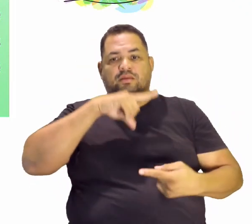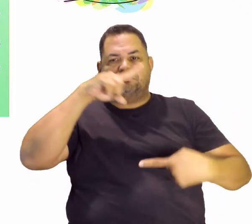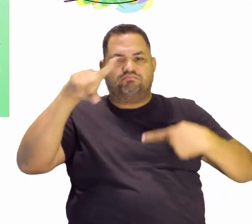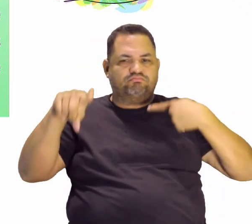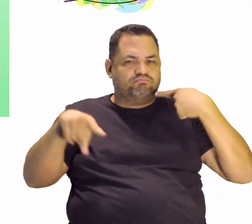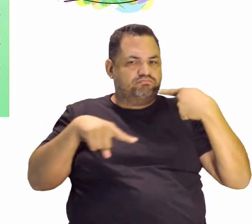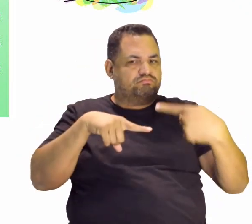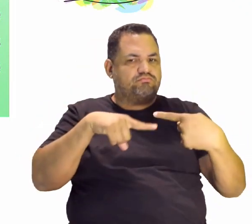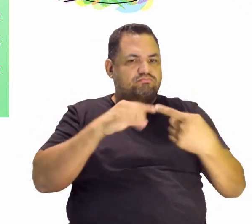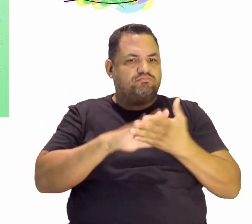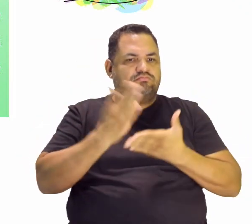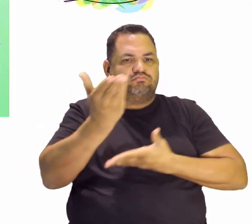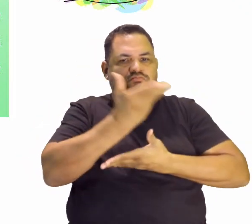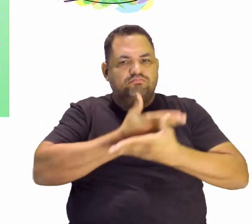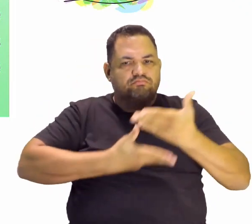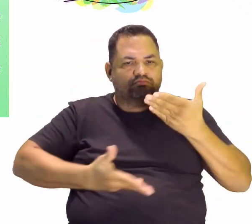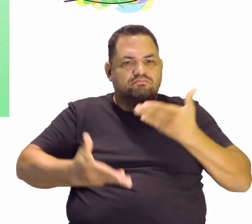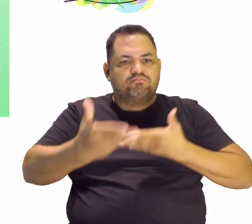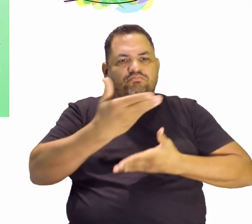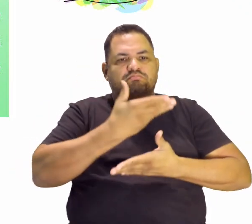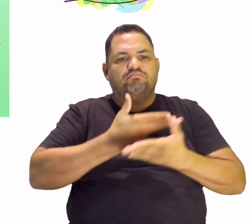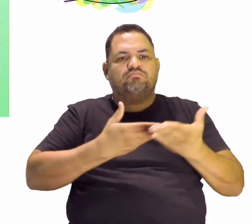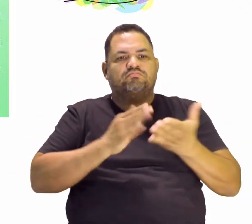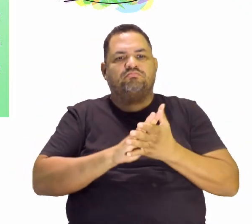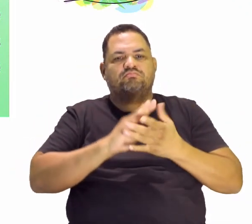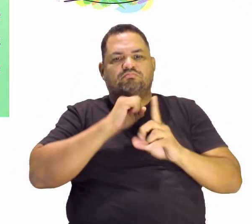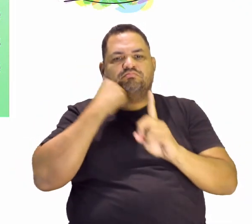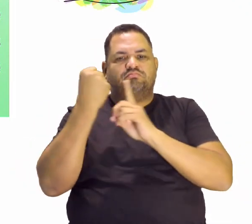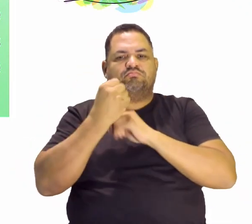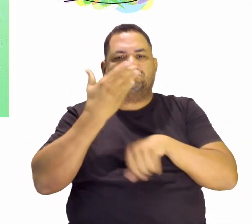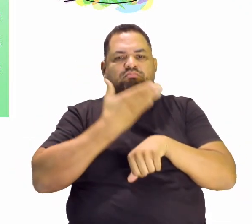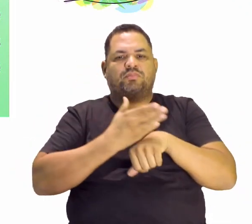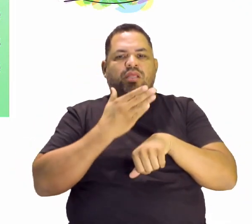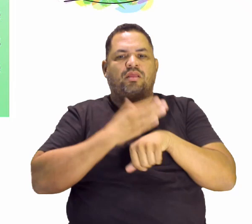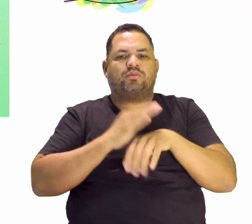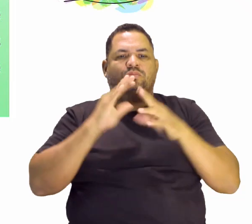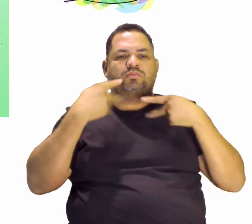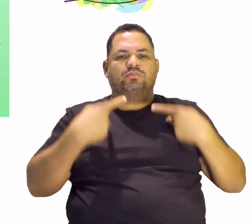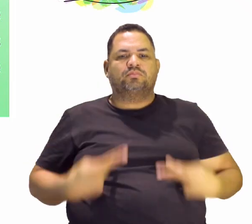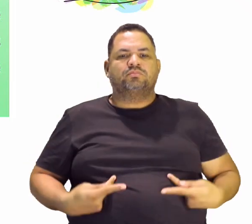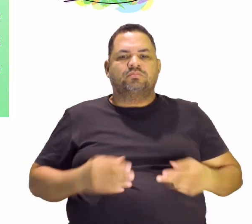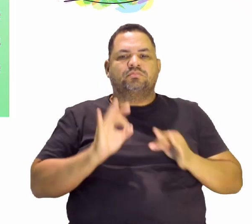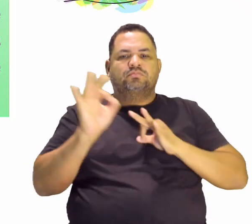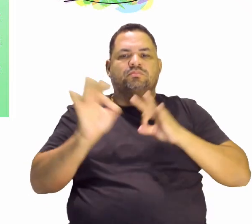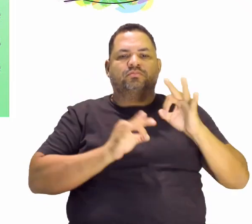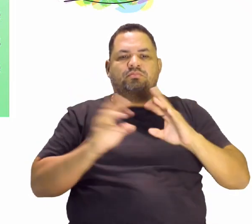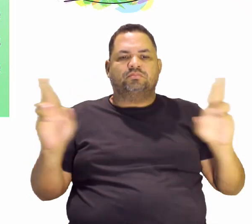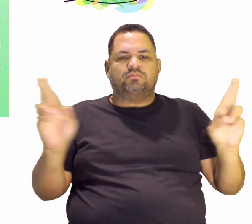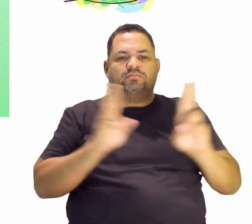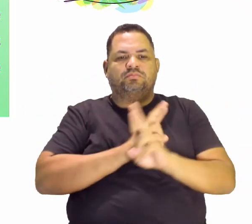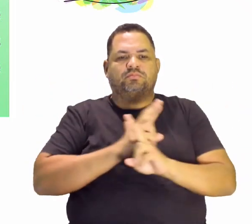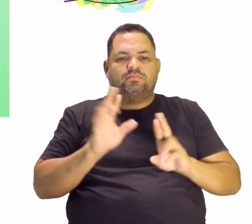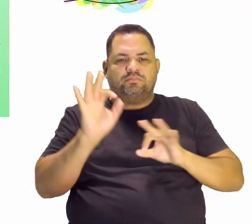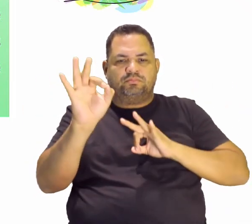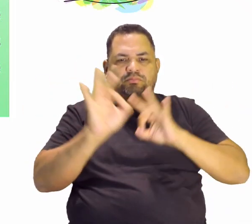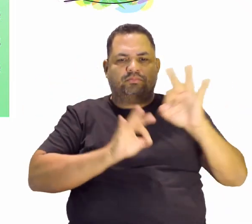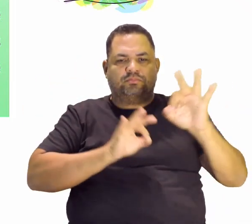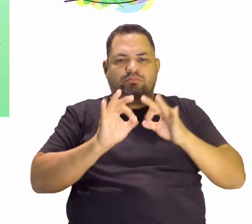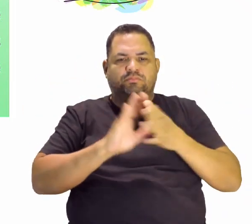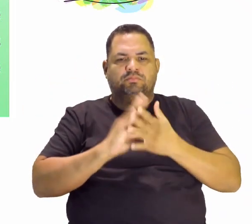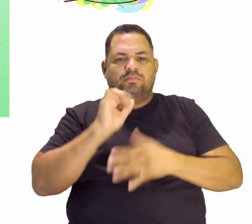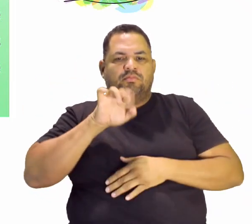interagir socialmente em práticas corporais de modo a estabelecer relações